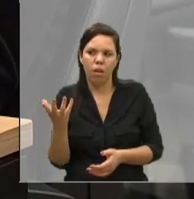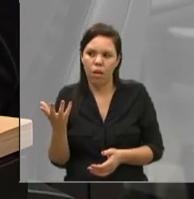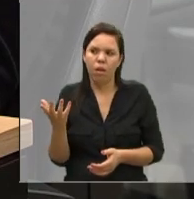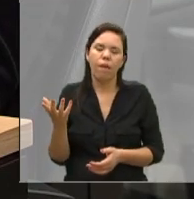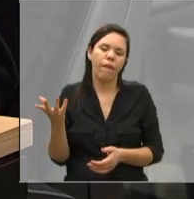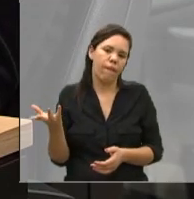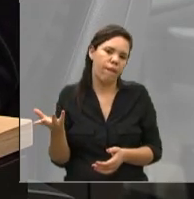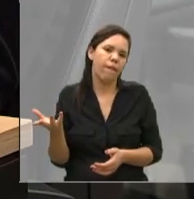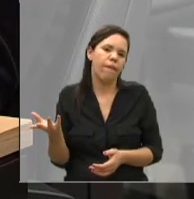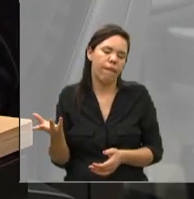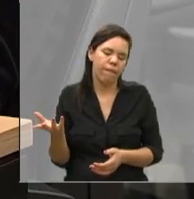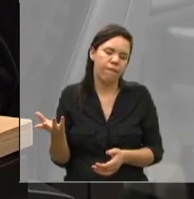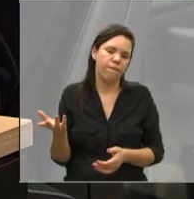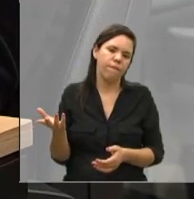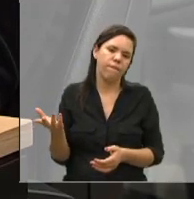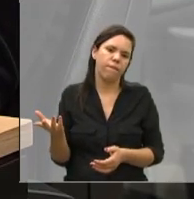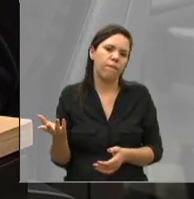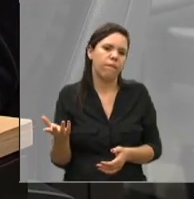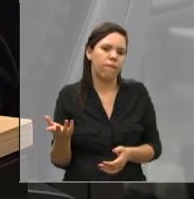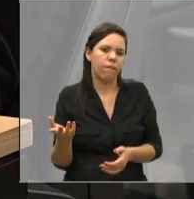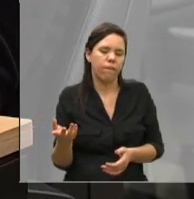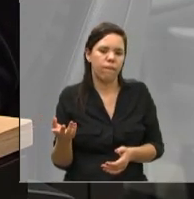tudo